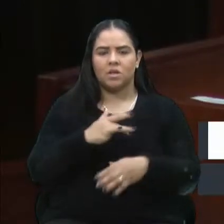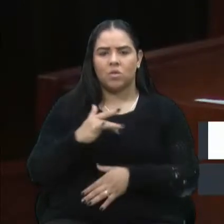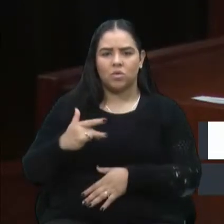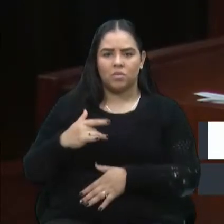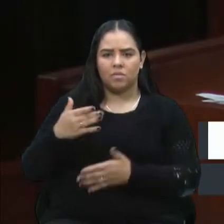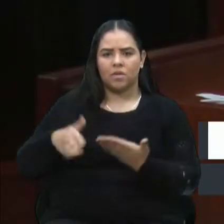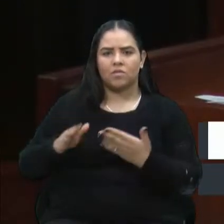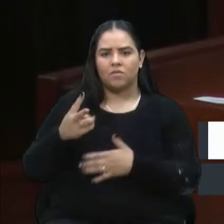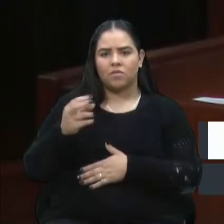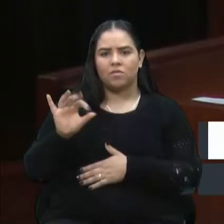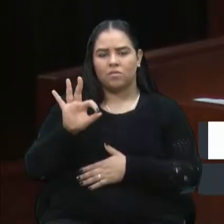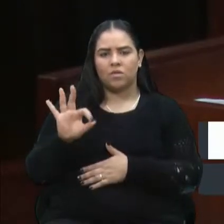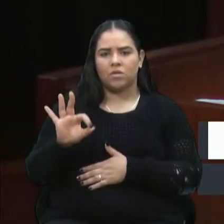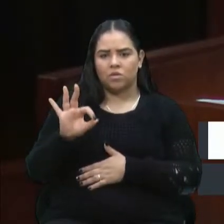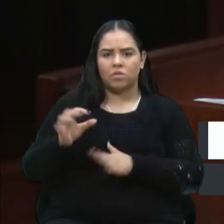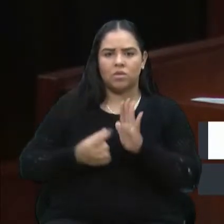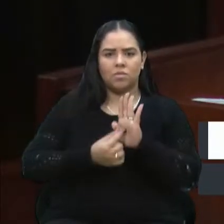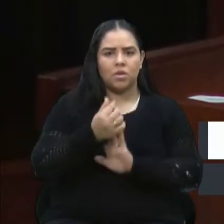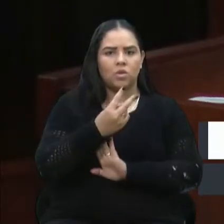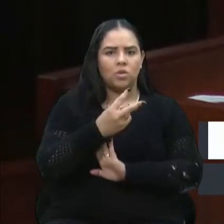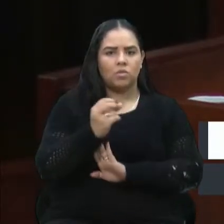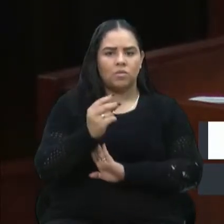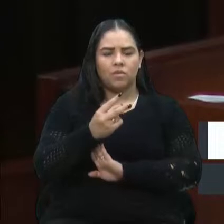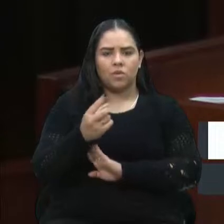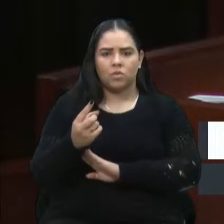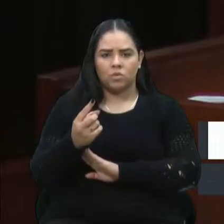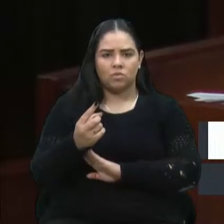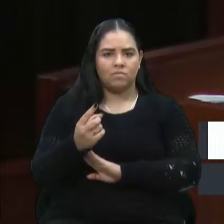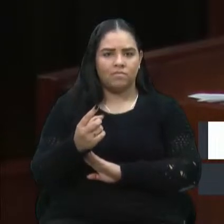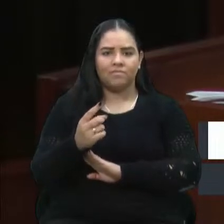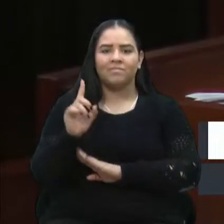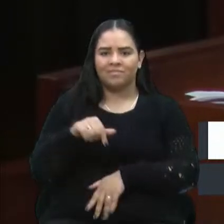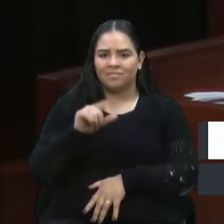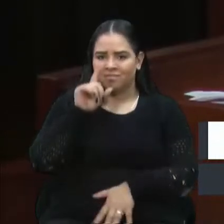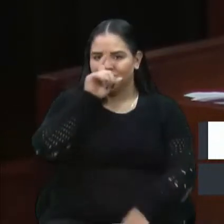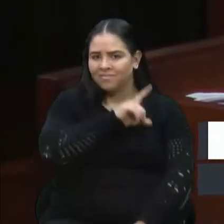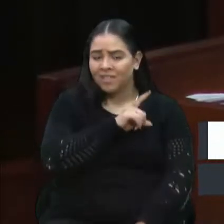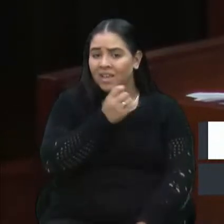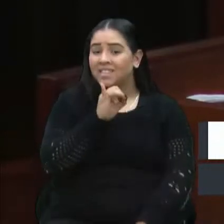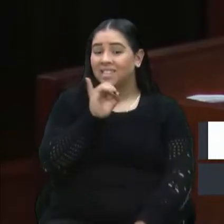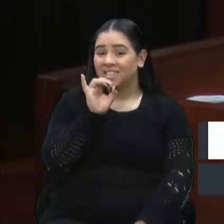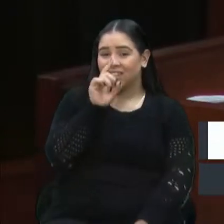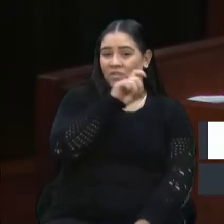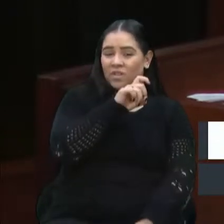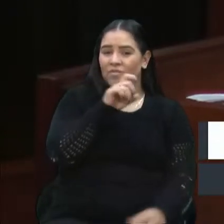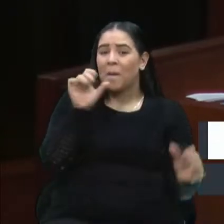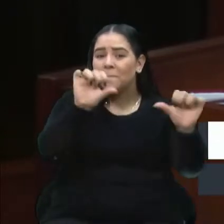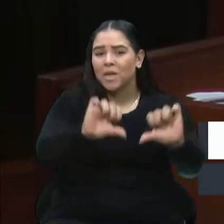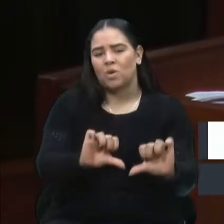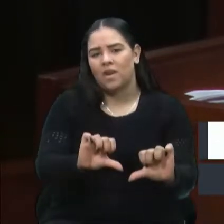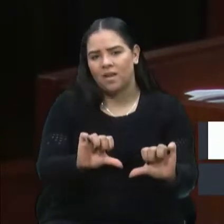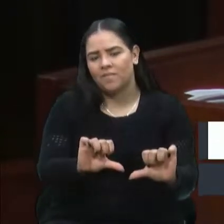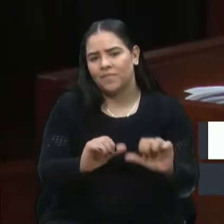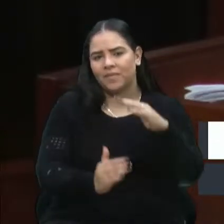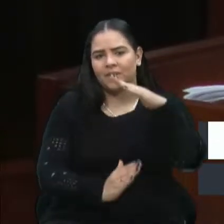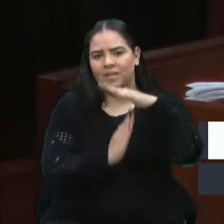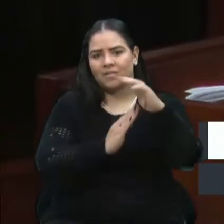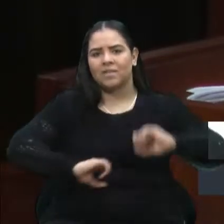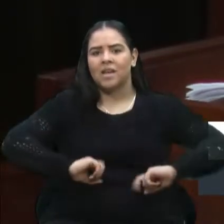de 2021. Então está ruim, estava ruim e vai piorar. E esse teto de gastos